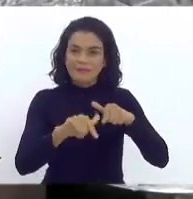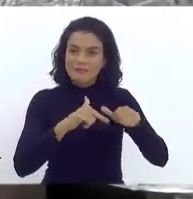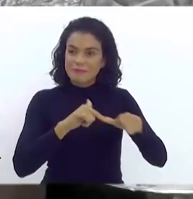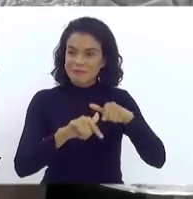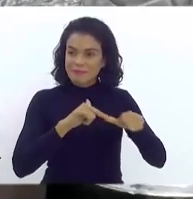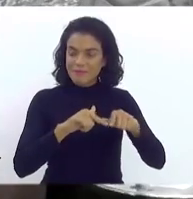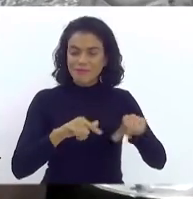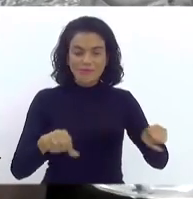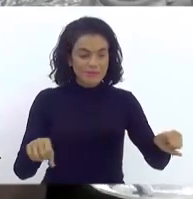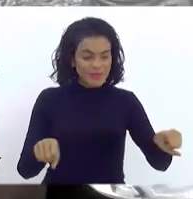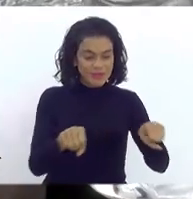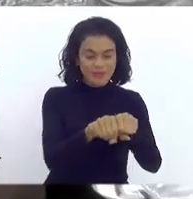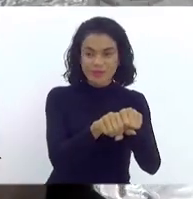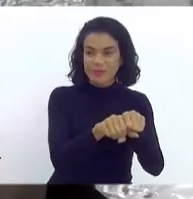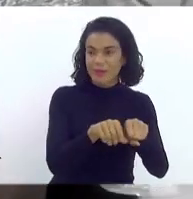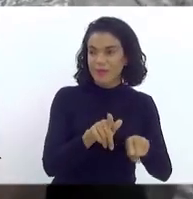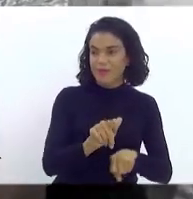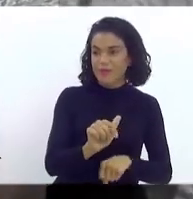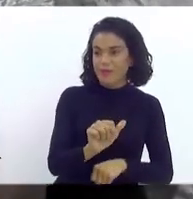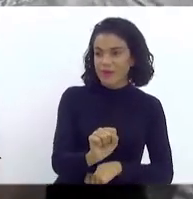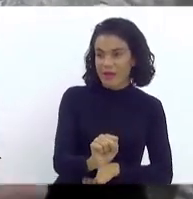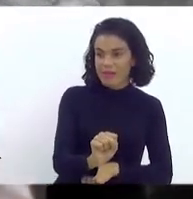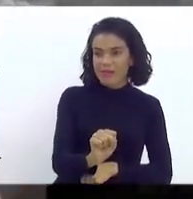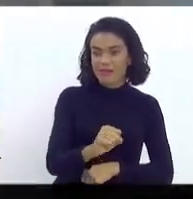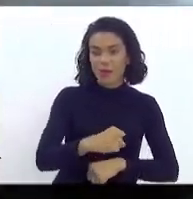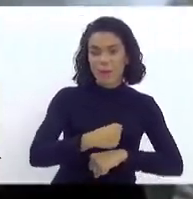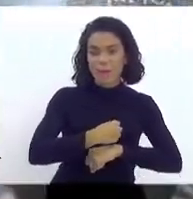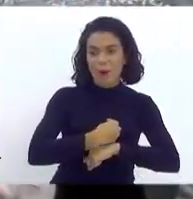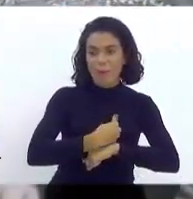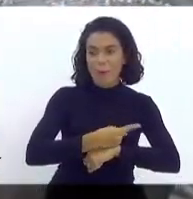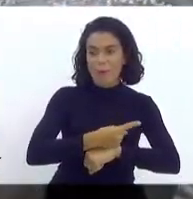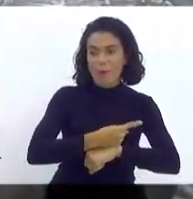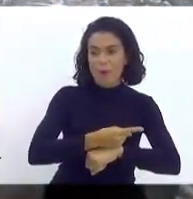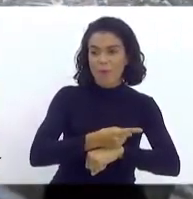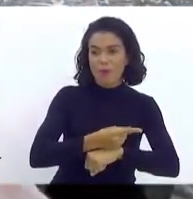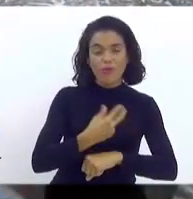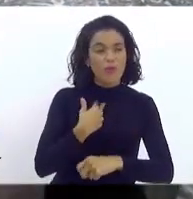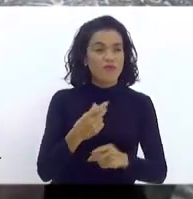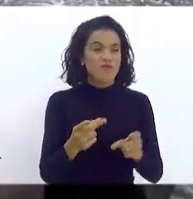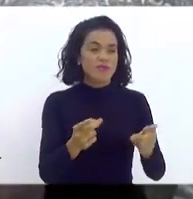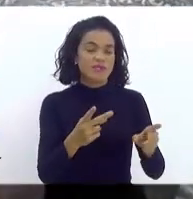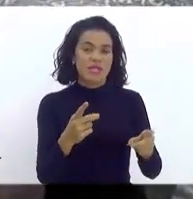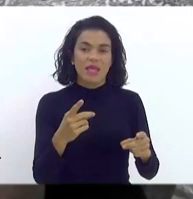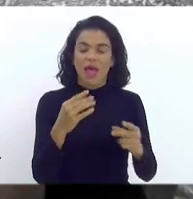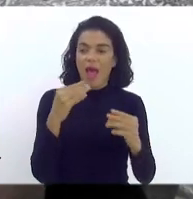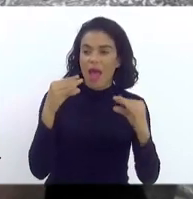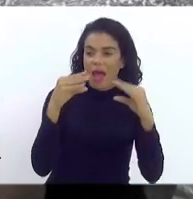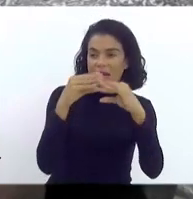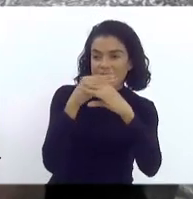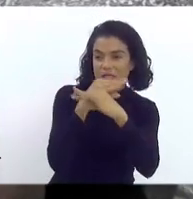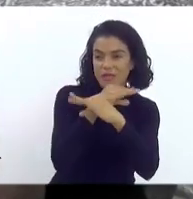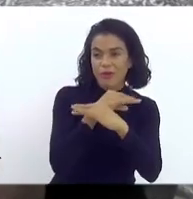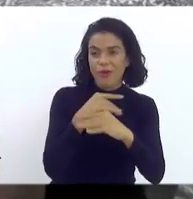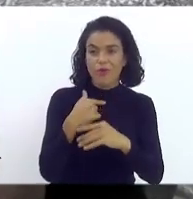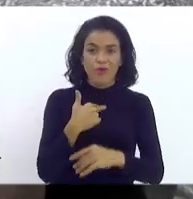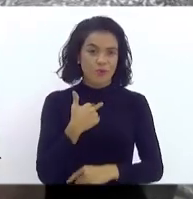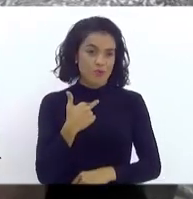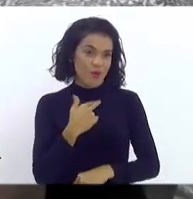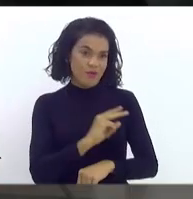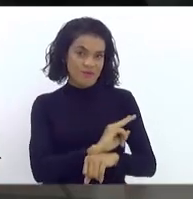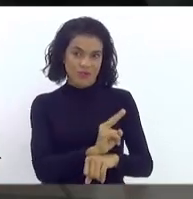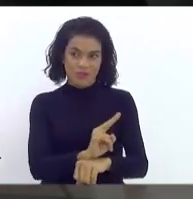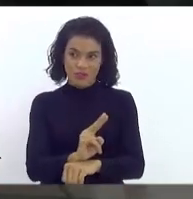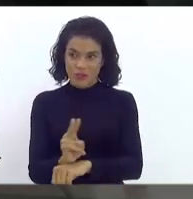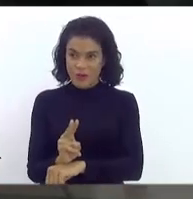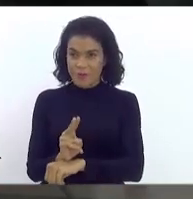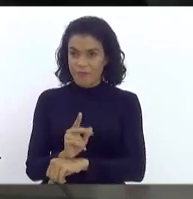de instalação do gás, do medidor, etc., não pode vender aquecedor, não pode fazer vistoria, não pode... Porque isso não só